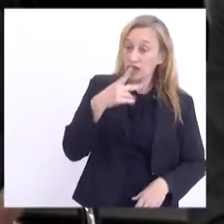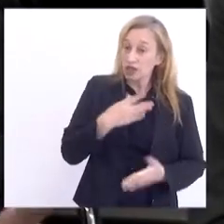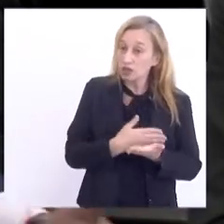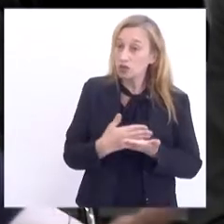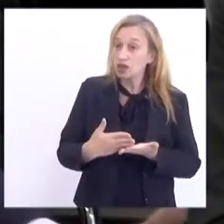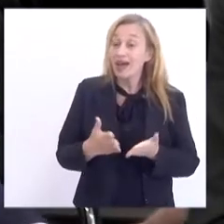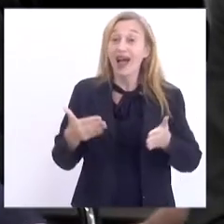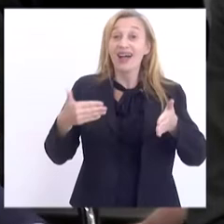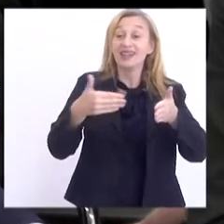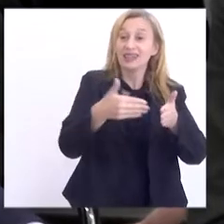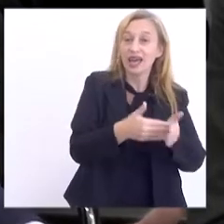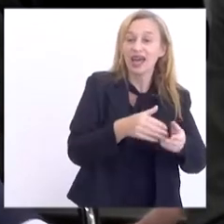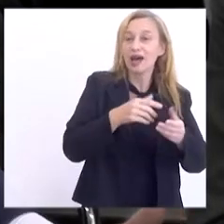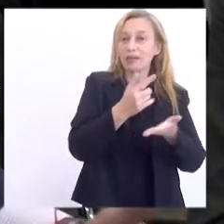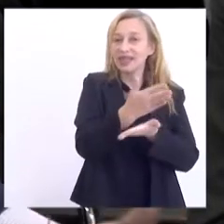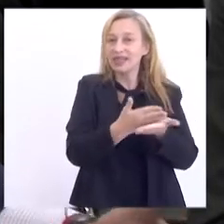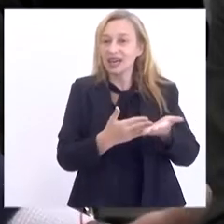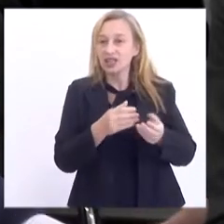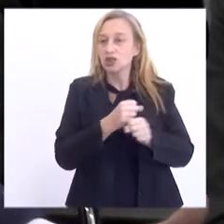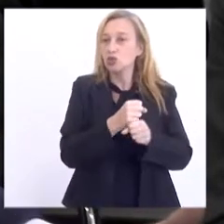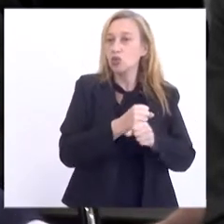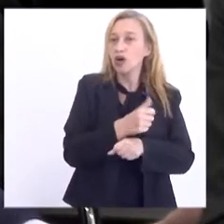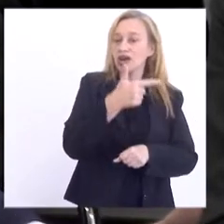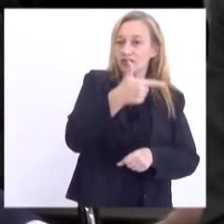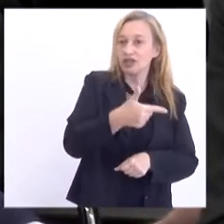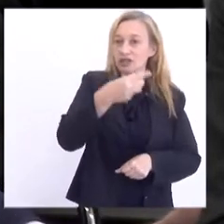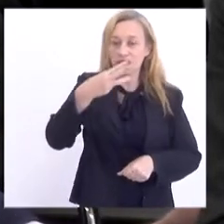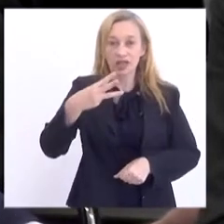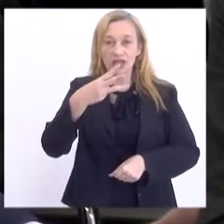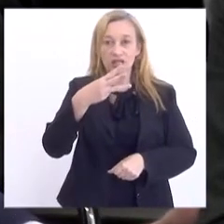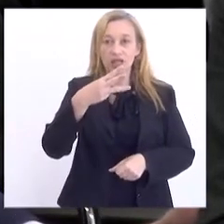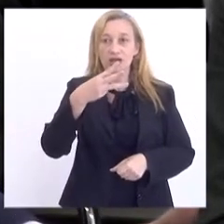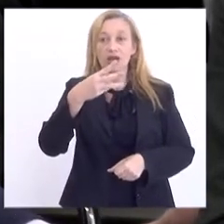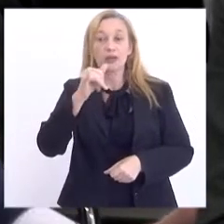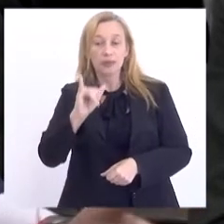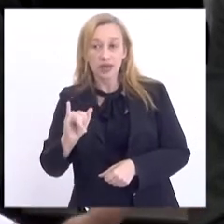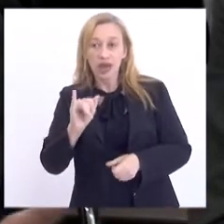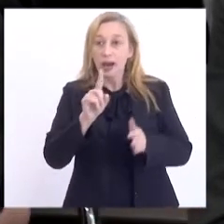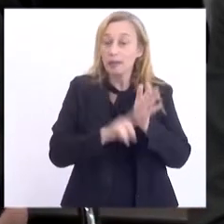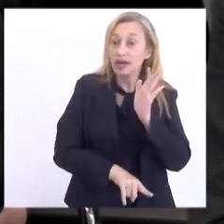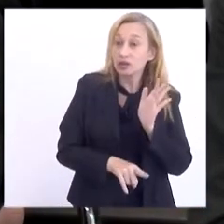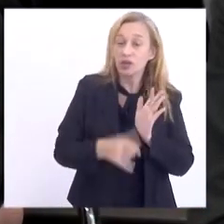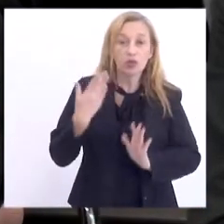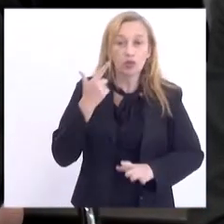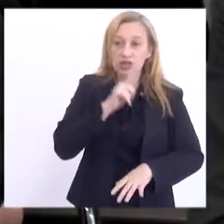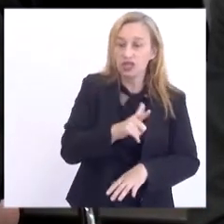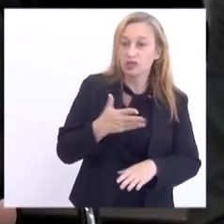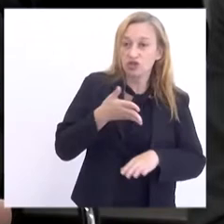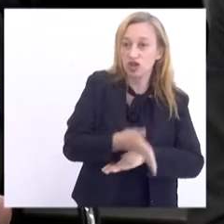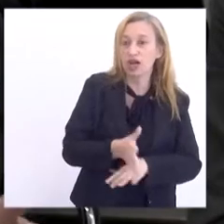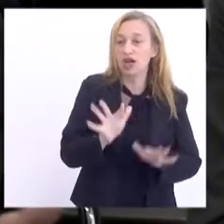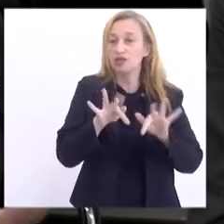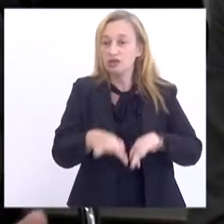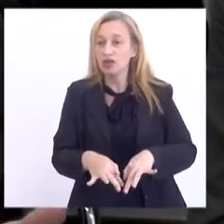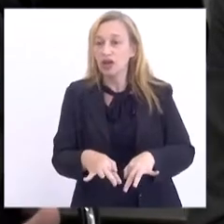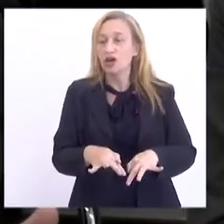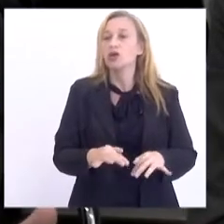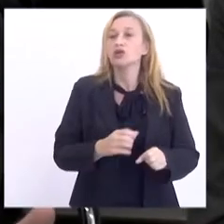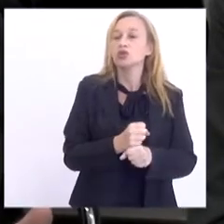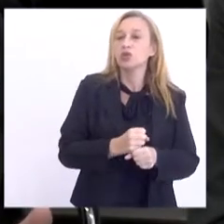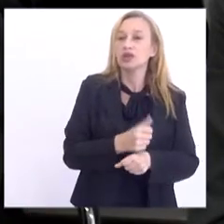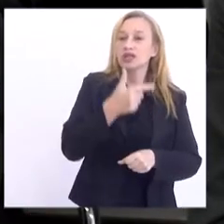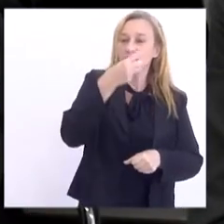até o meio do ano era 23 Bia menos nós conseguimos chegar no final do ano com